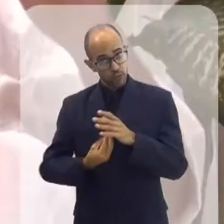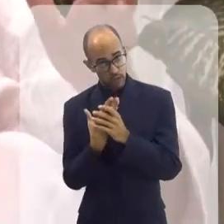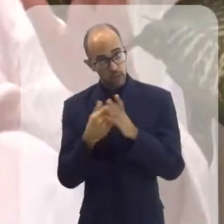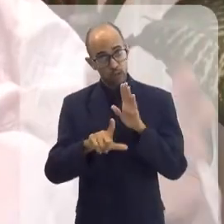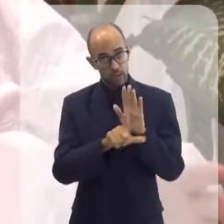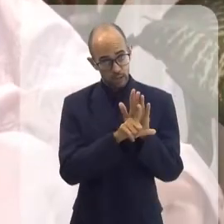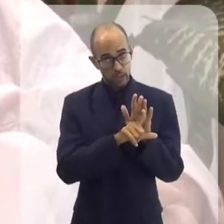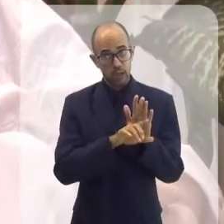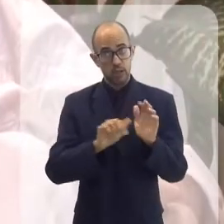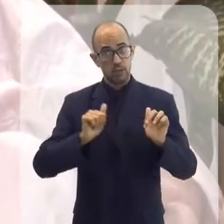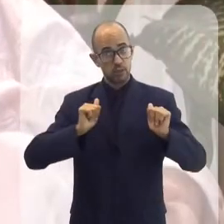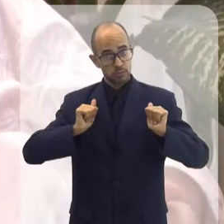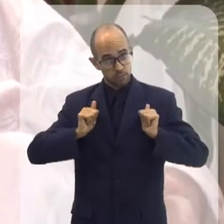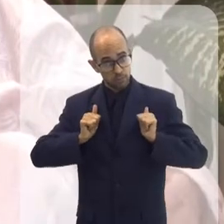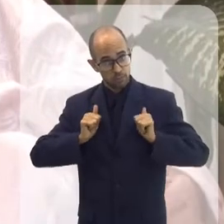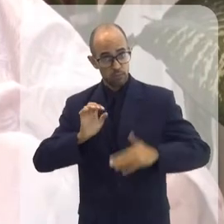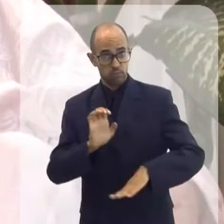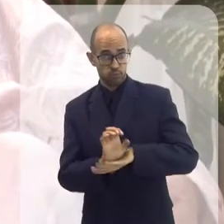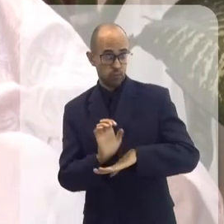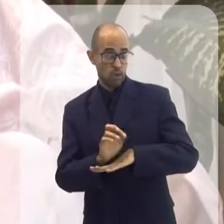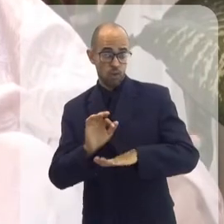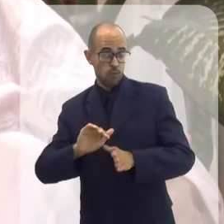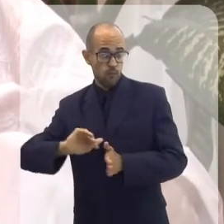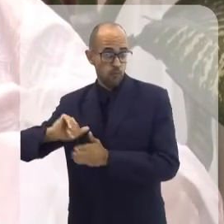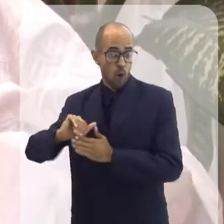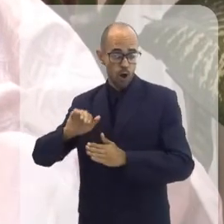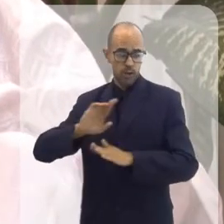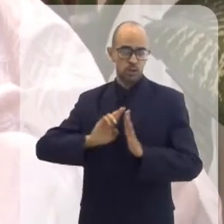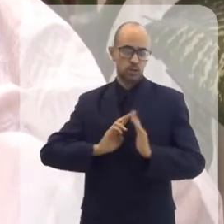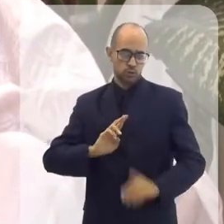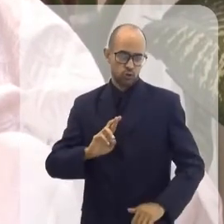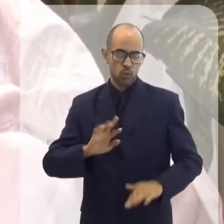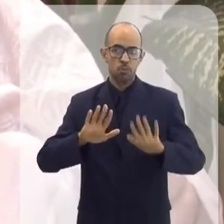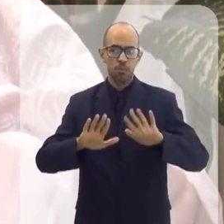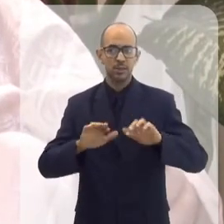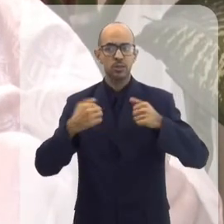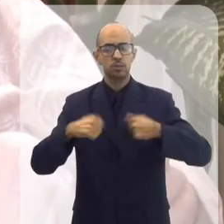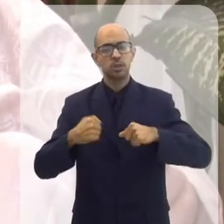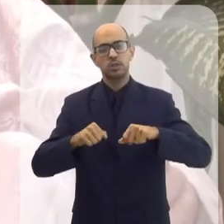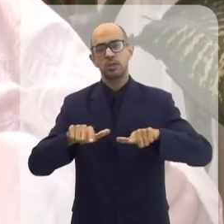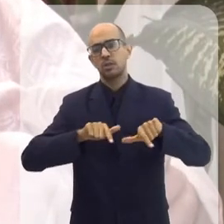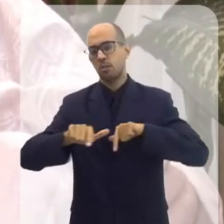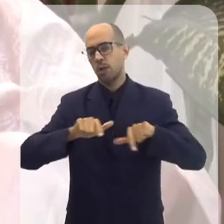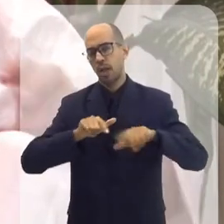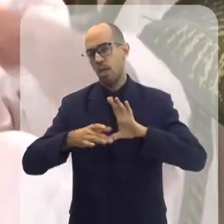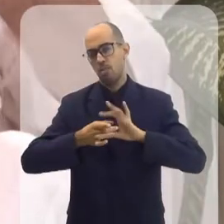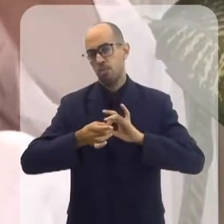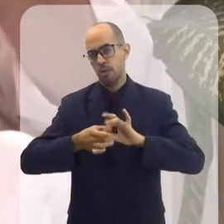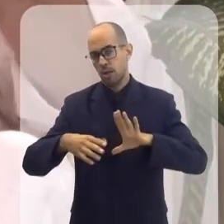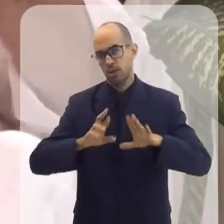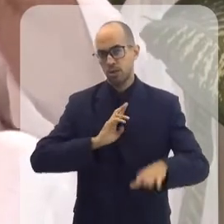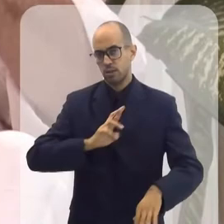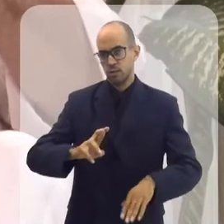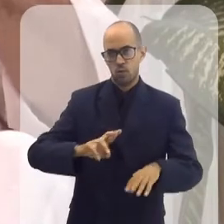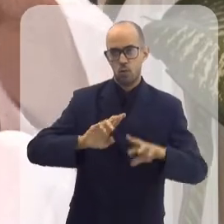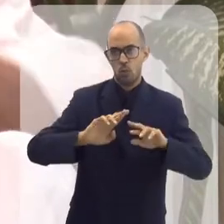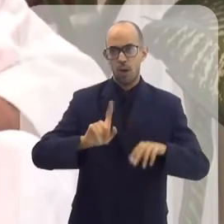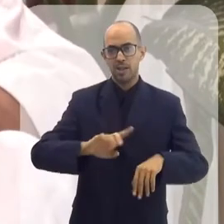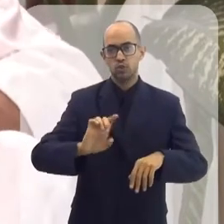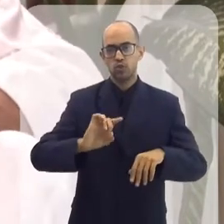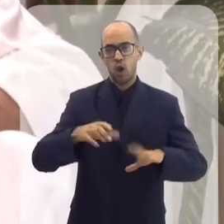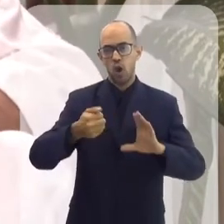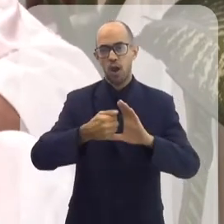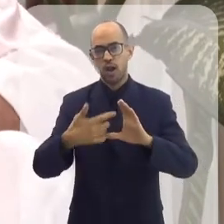ainda assim nós precisamos trabalhar a liberdade religiosa não apenas no aspecto